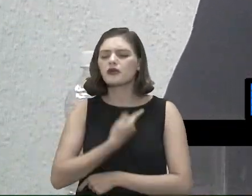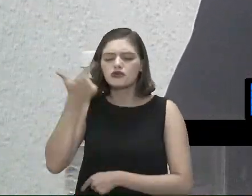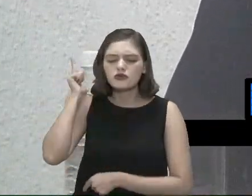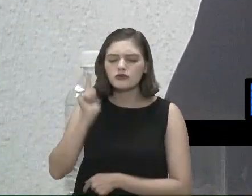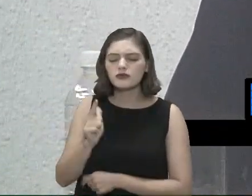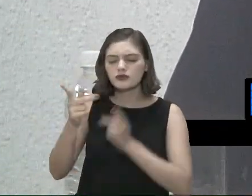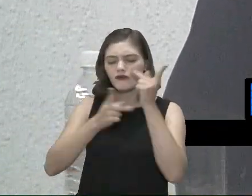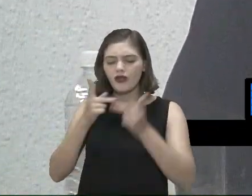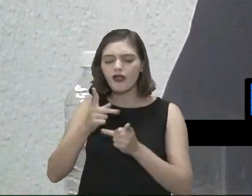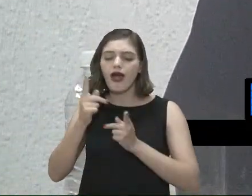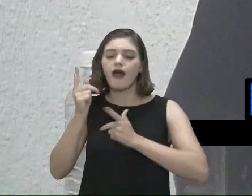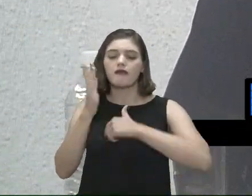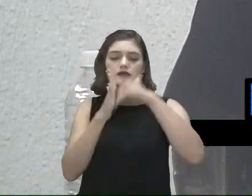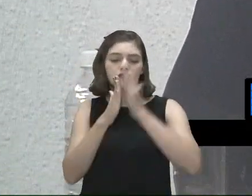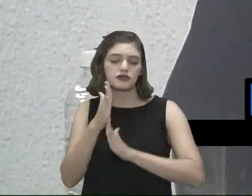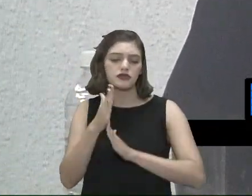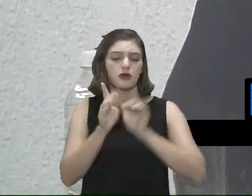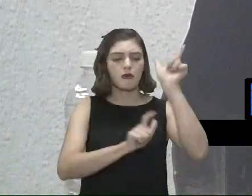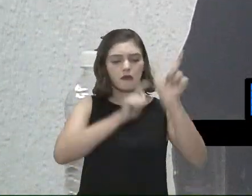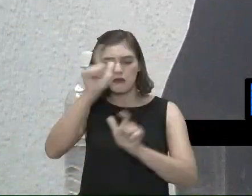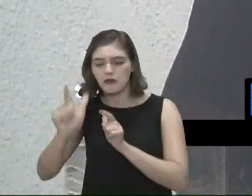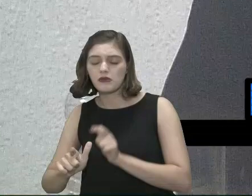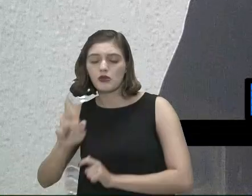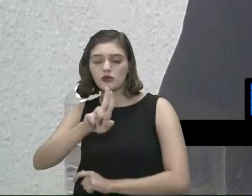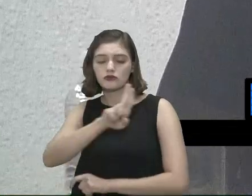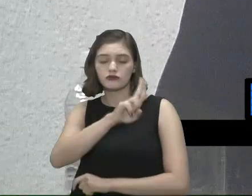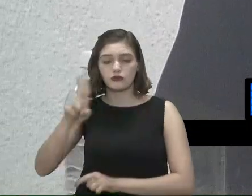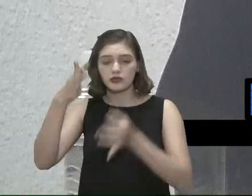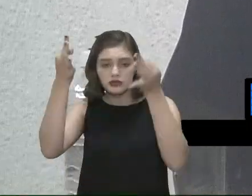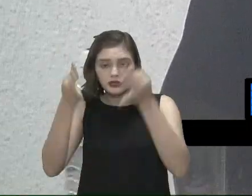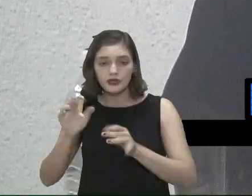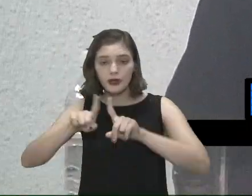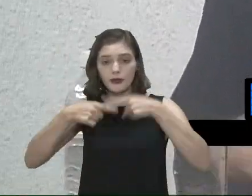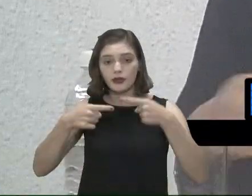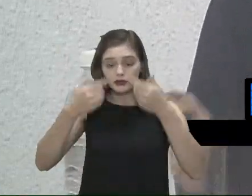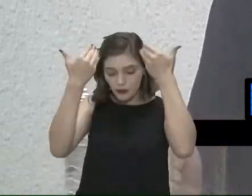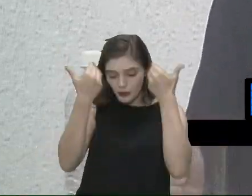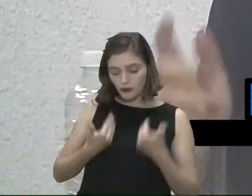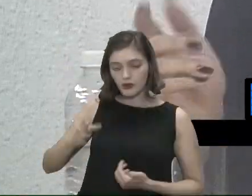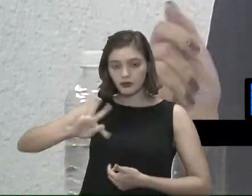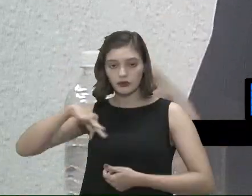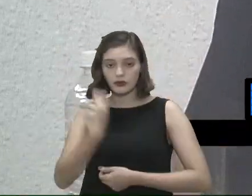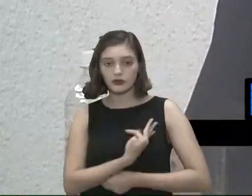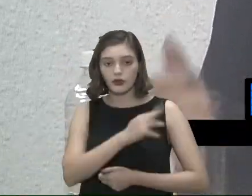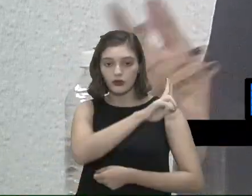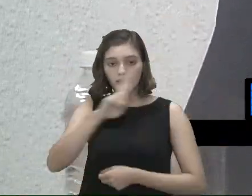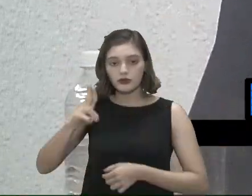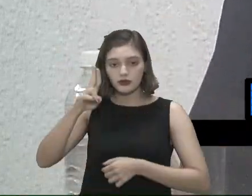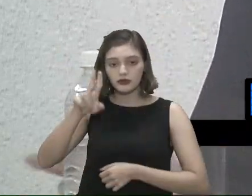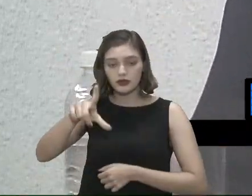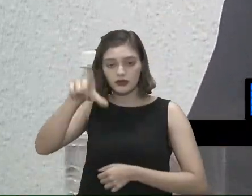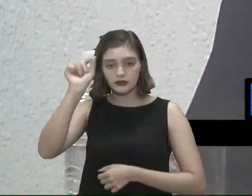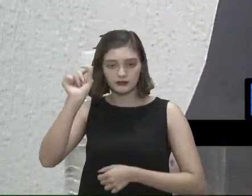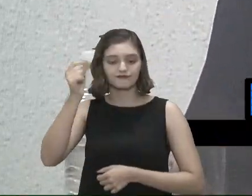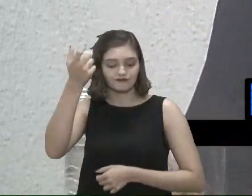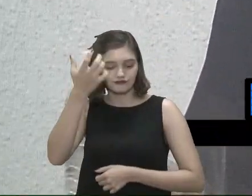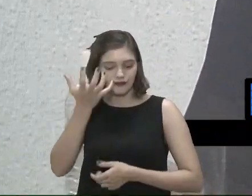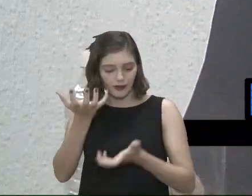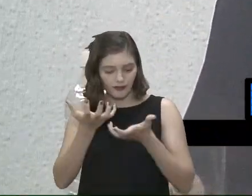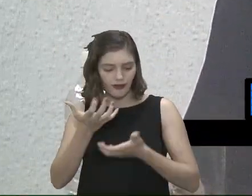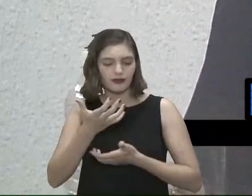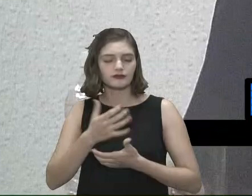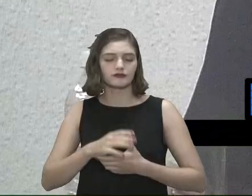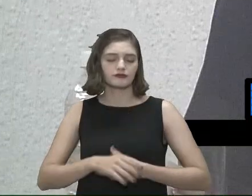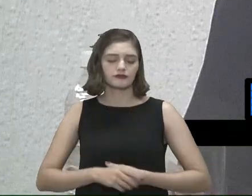chamar essas artistas pelos seus respectivos nomes, mas não conseguimos chamar uma pessoa transvesti gênero pelo nome com a qual ela gostaria de ser